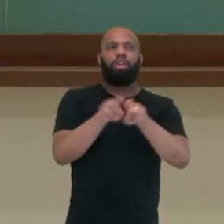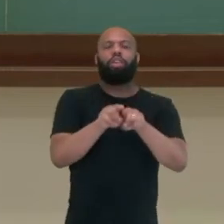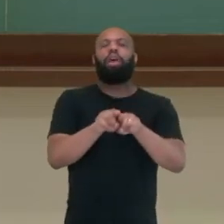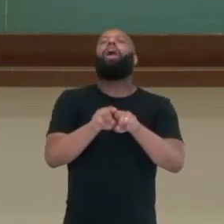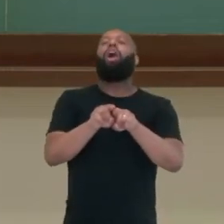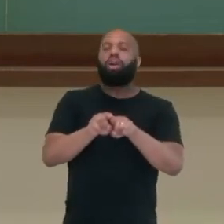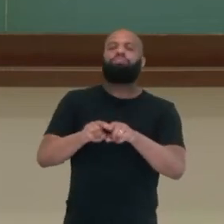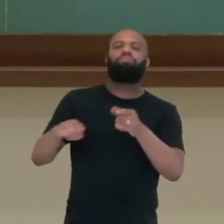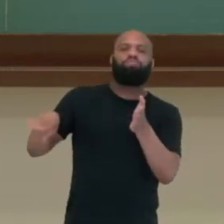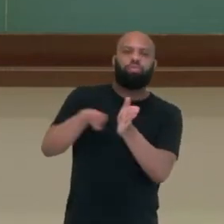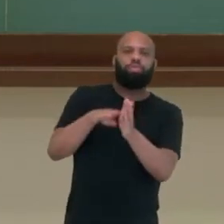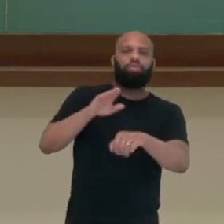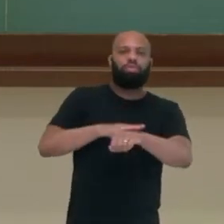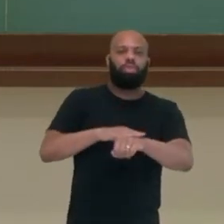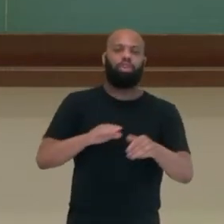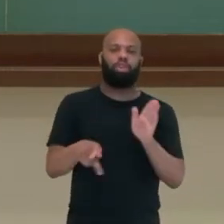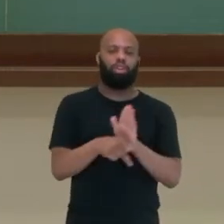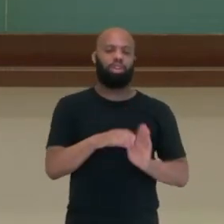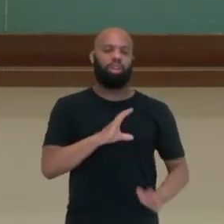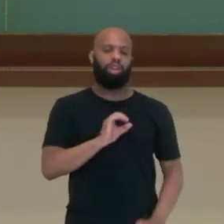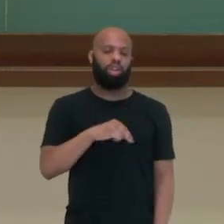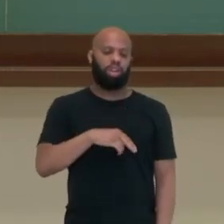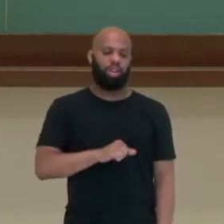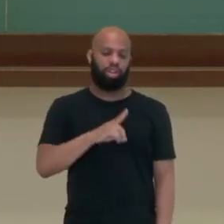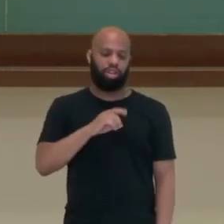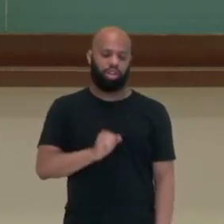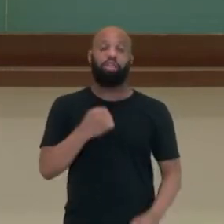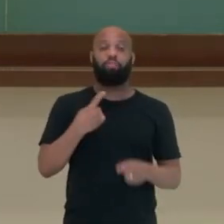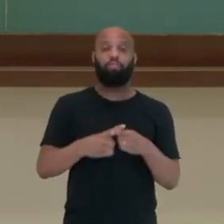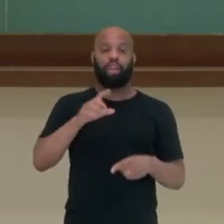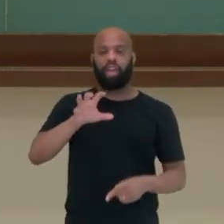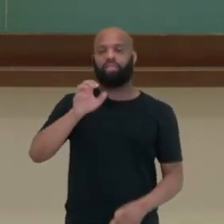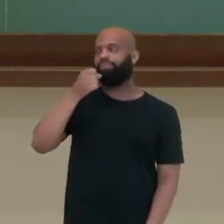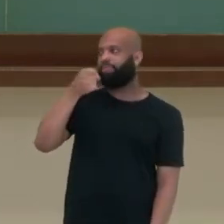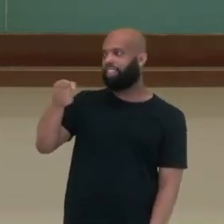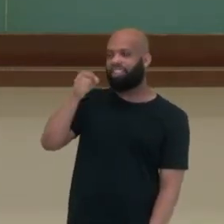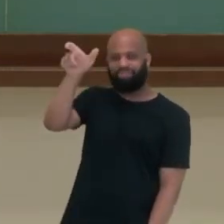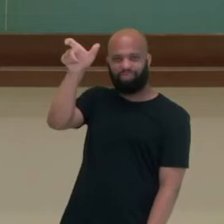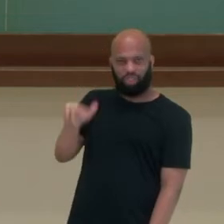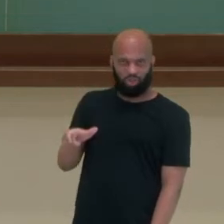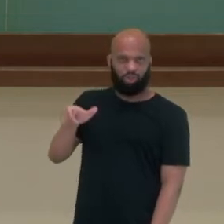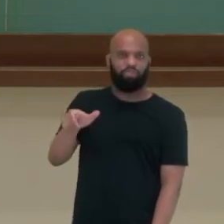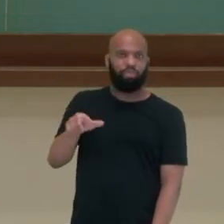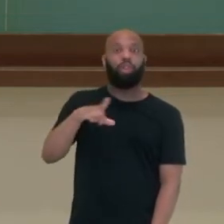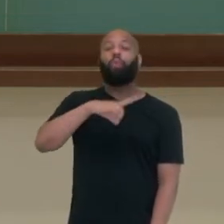CONANDA. Então, provavelmente, a